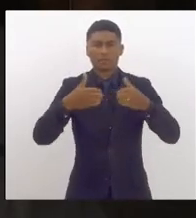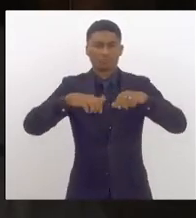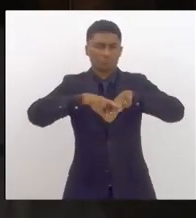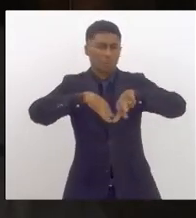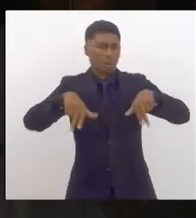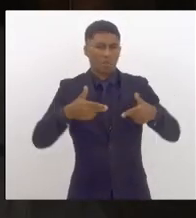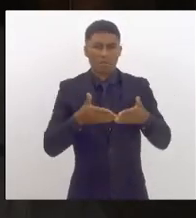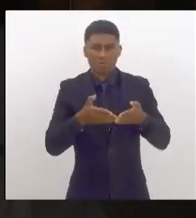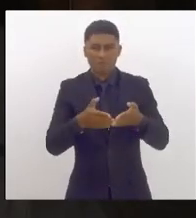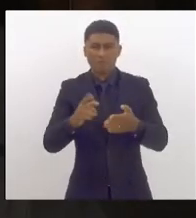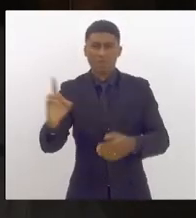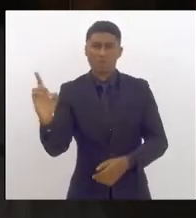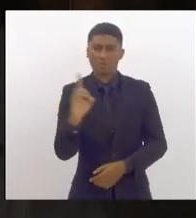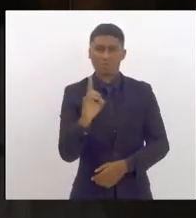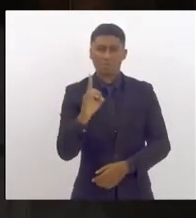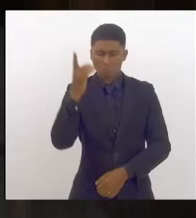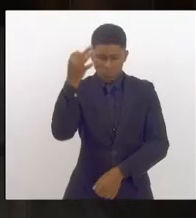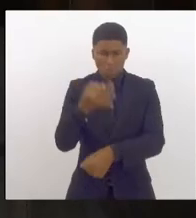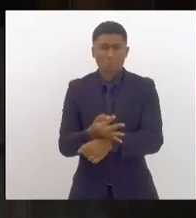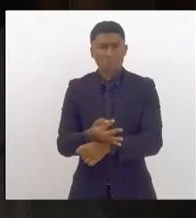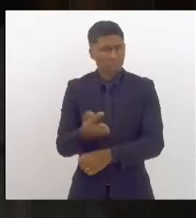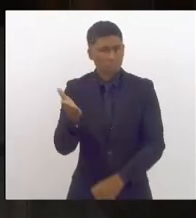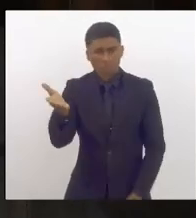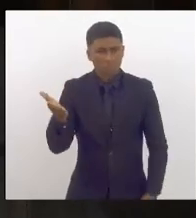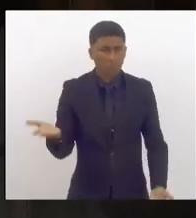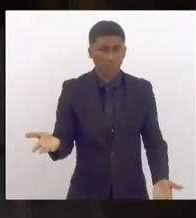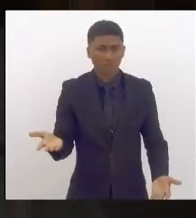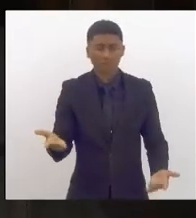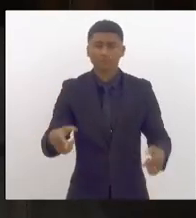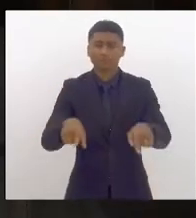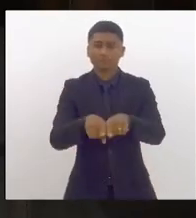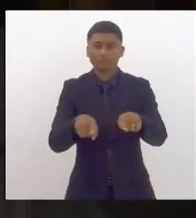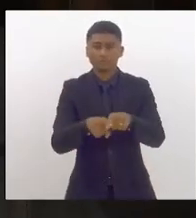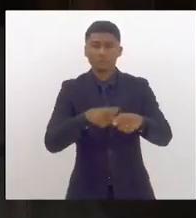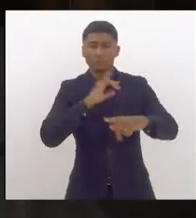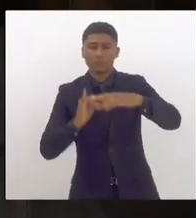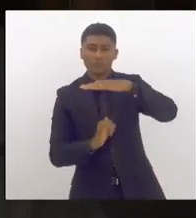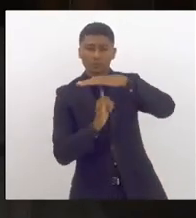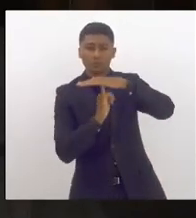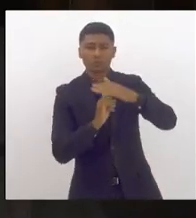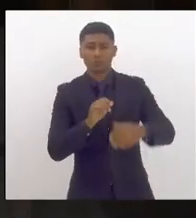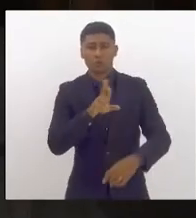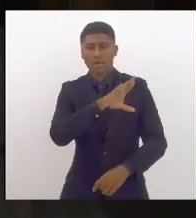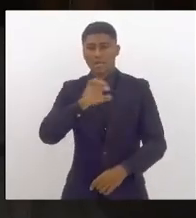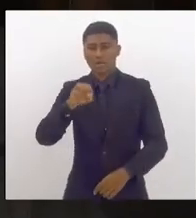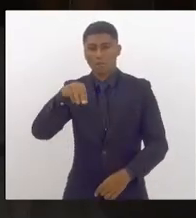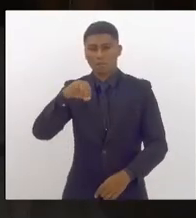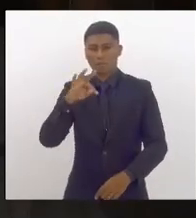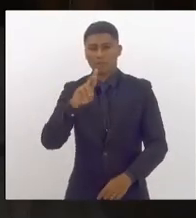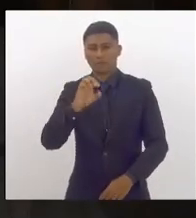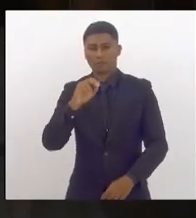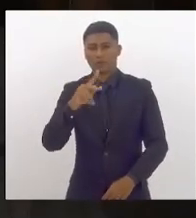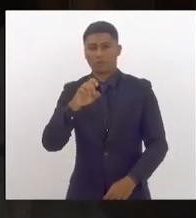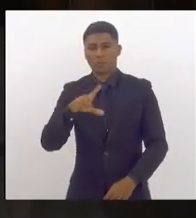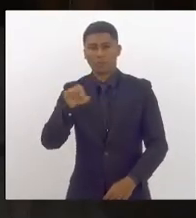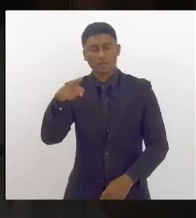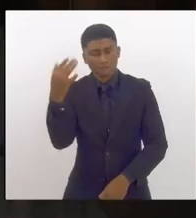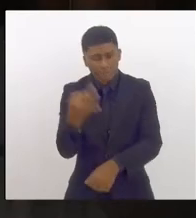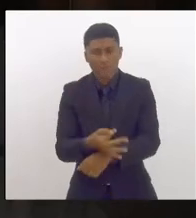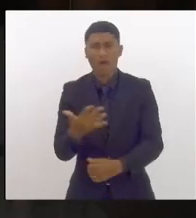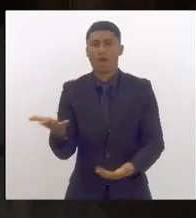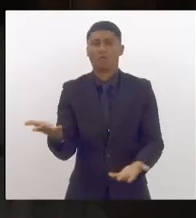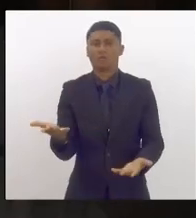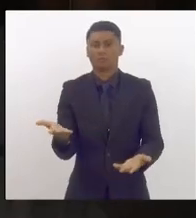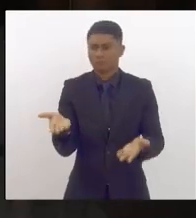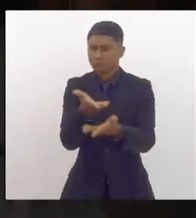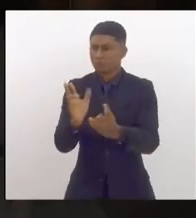o presidente da agetrans que estava ausente o Presidente do Instituto Metrópole estava ausente das autoridades